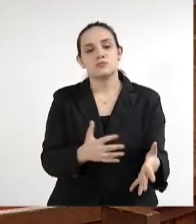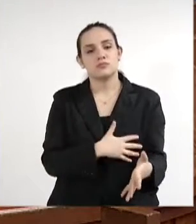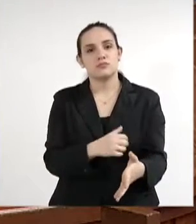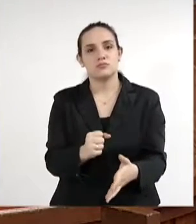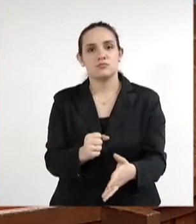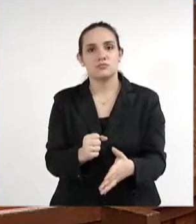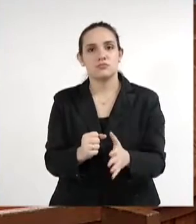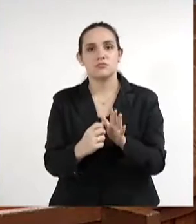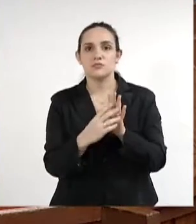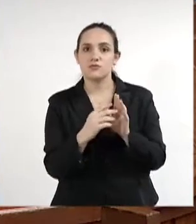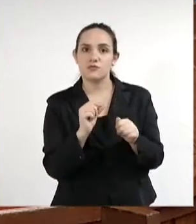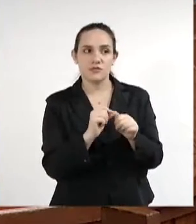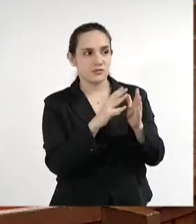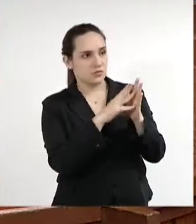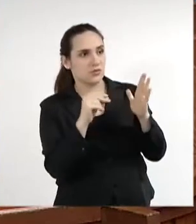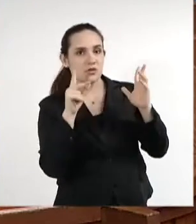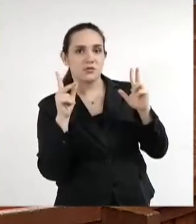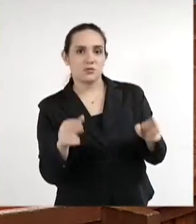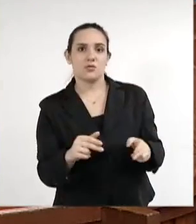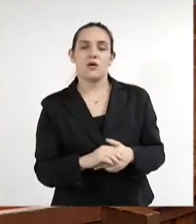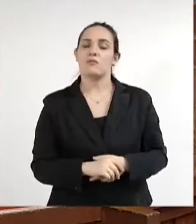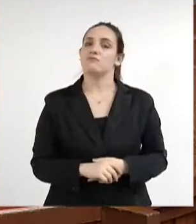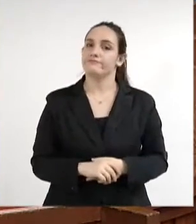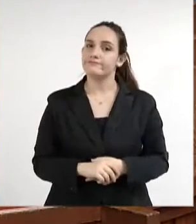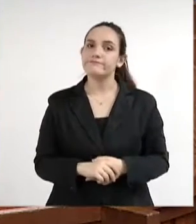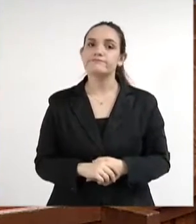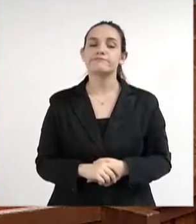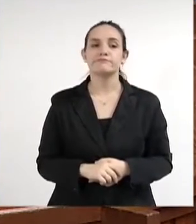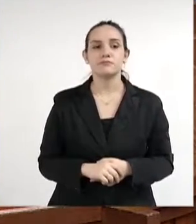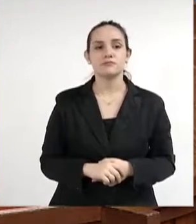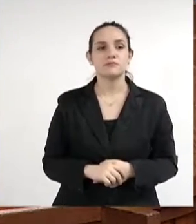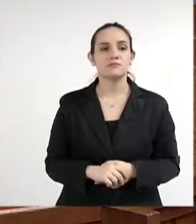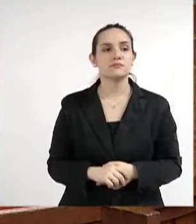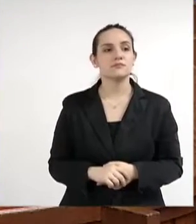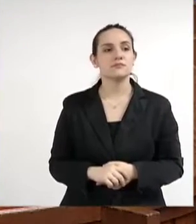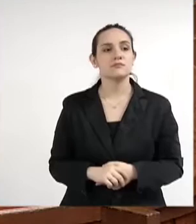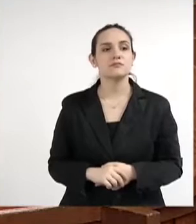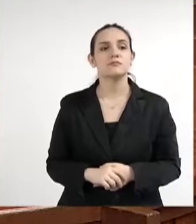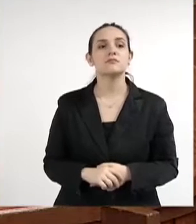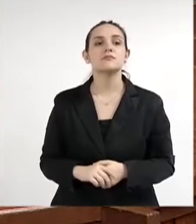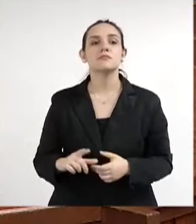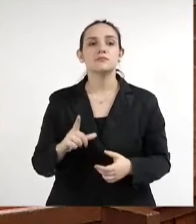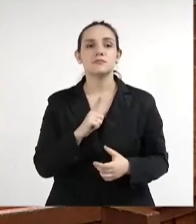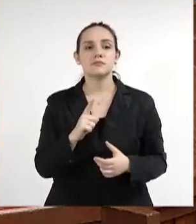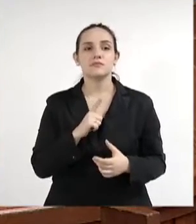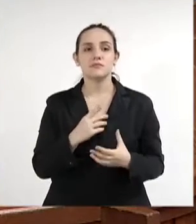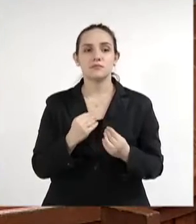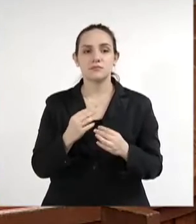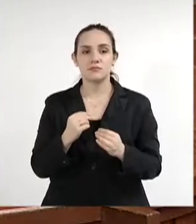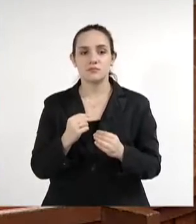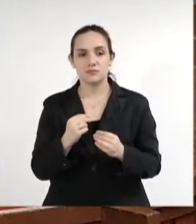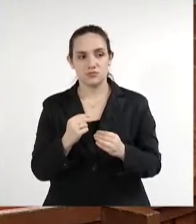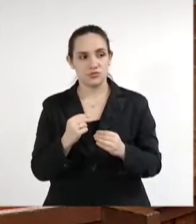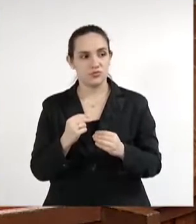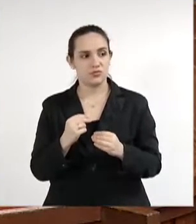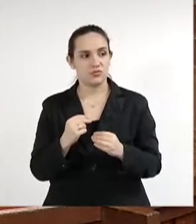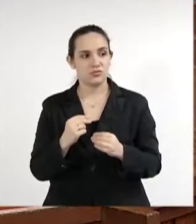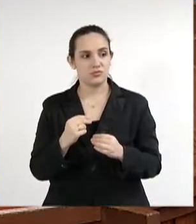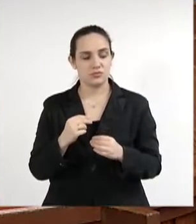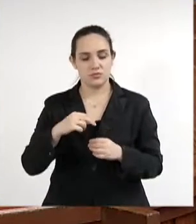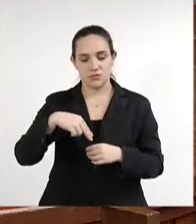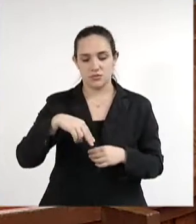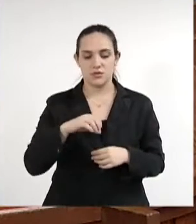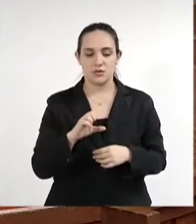imitáveis entre pessoas que lutam por problemas de saúde mental. Então, muitas séries que estão disponíveis, por exemplo, na